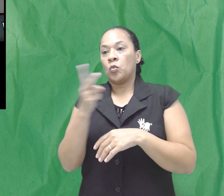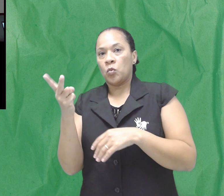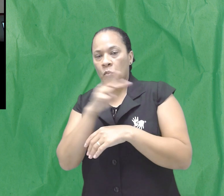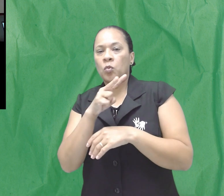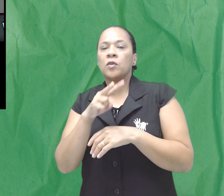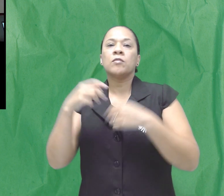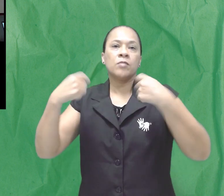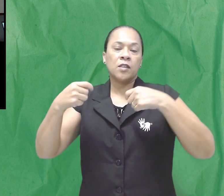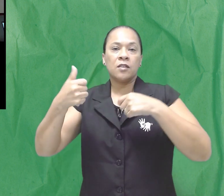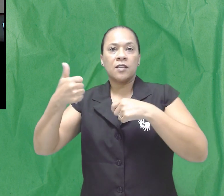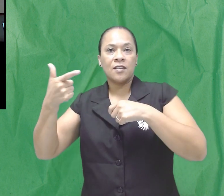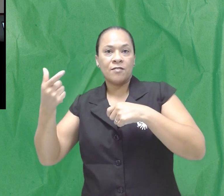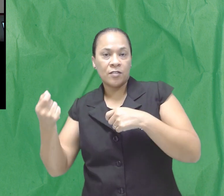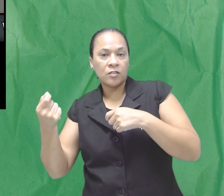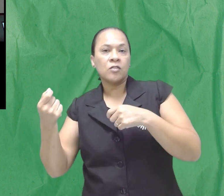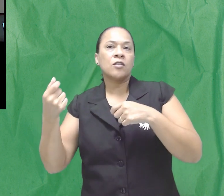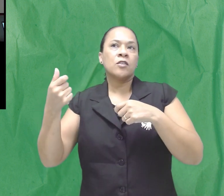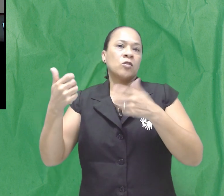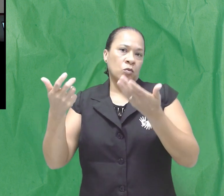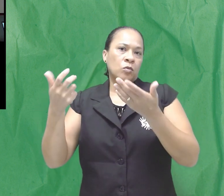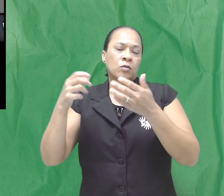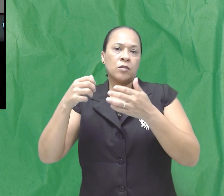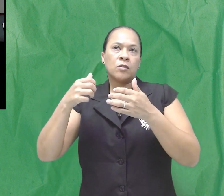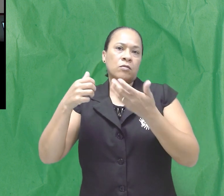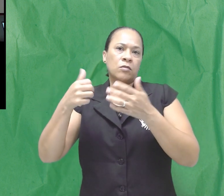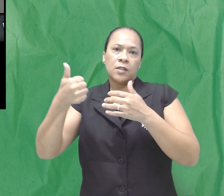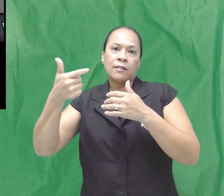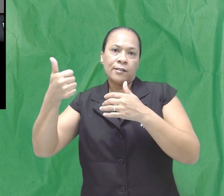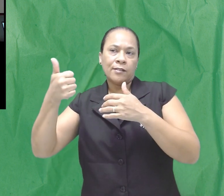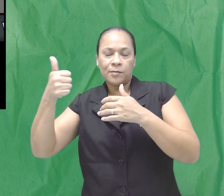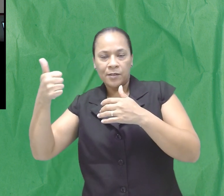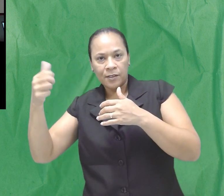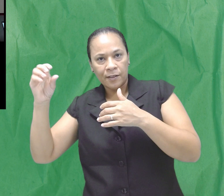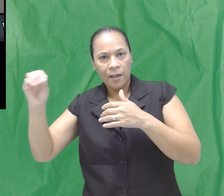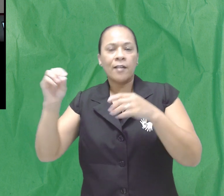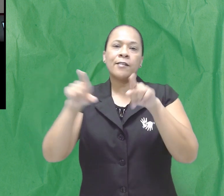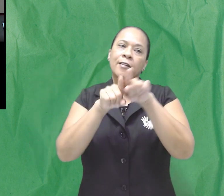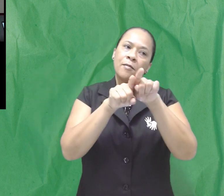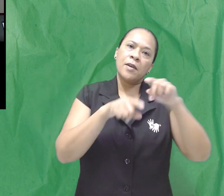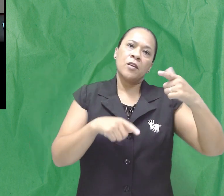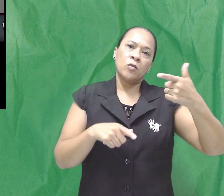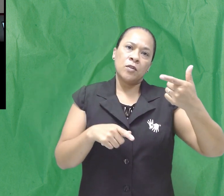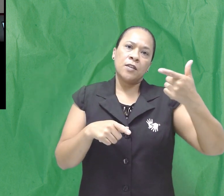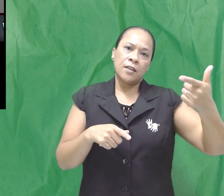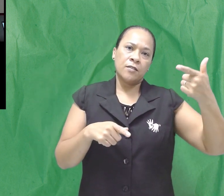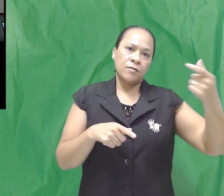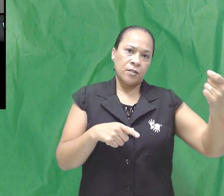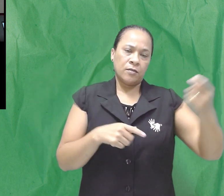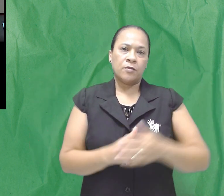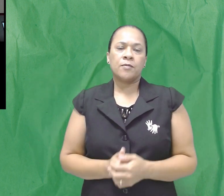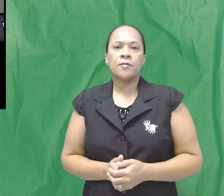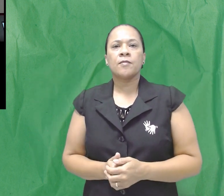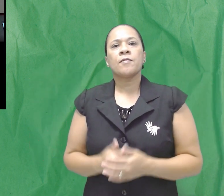as bancadas de trabalho, né, que é o principal espaço e ambiente utilizado durante a realização dos